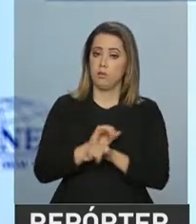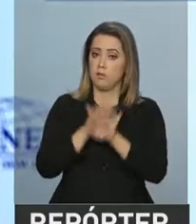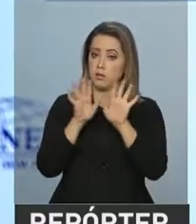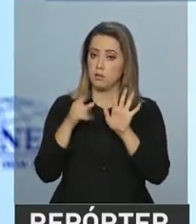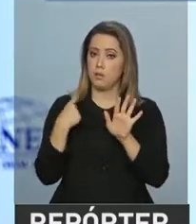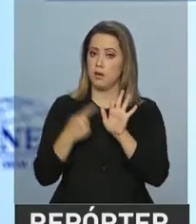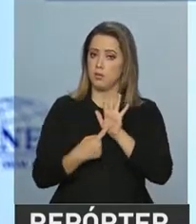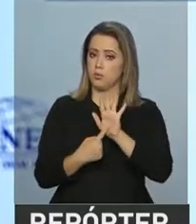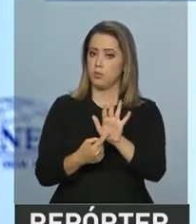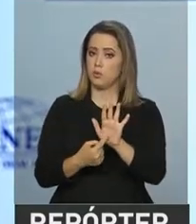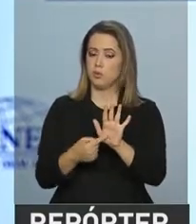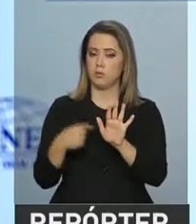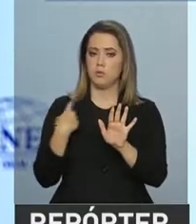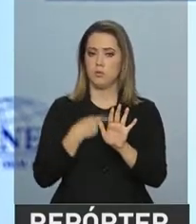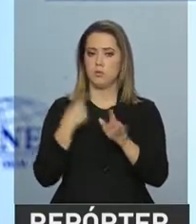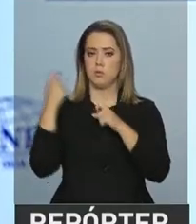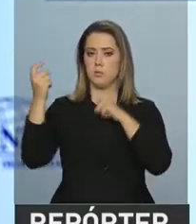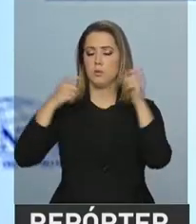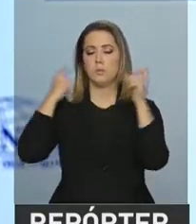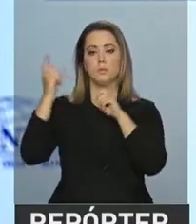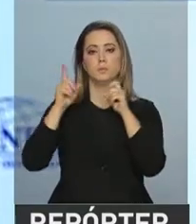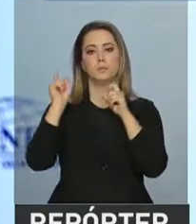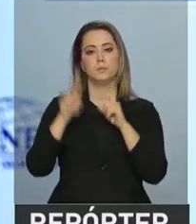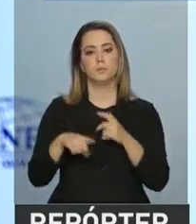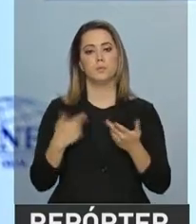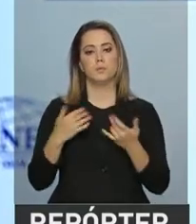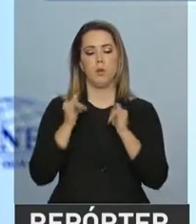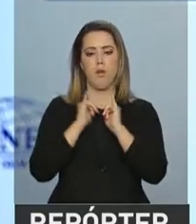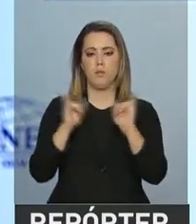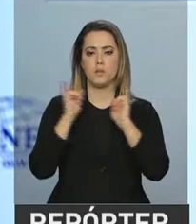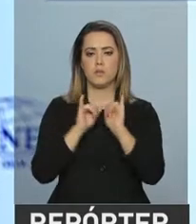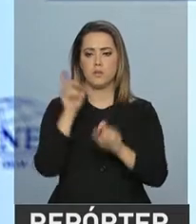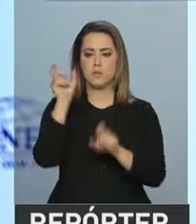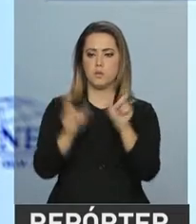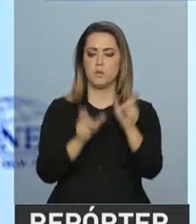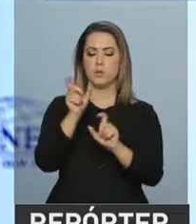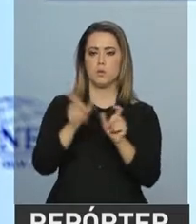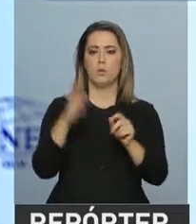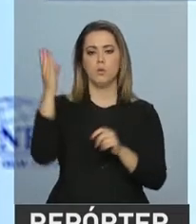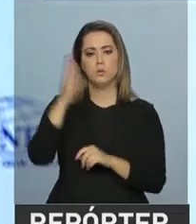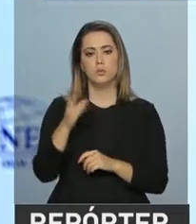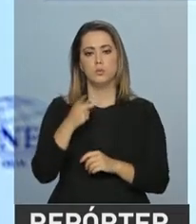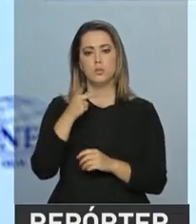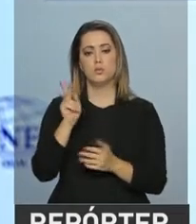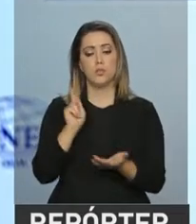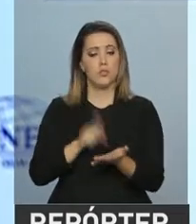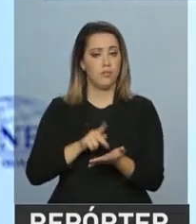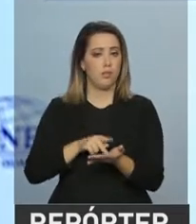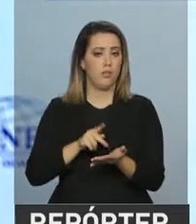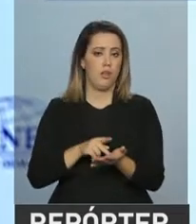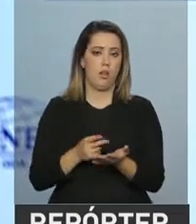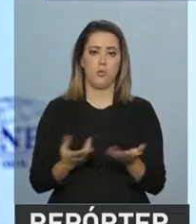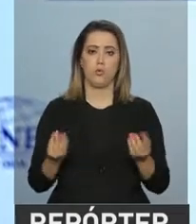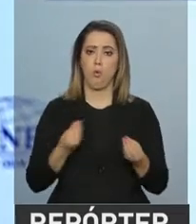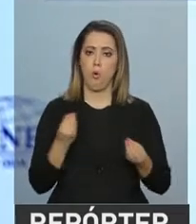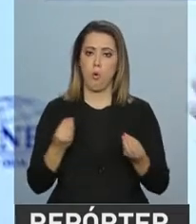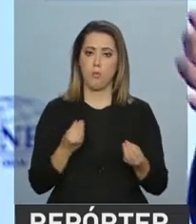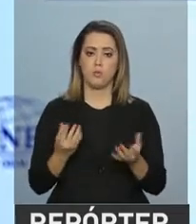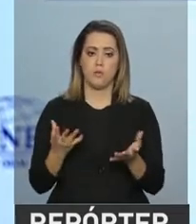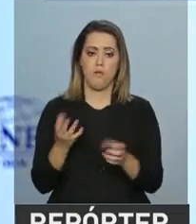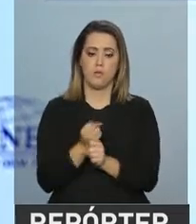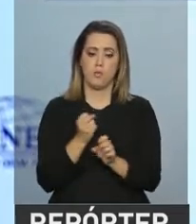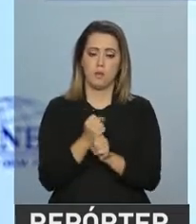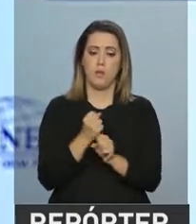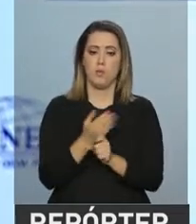primeira preocupação foi informar os brasileiros da real situação das contas públicas